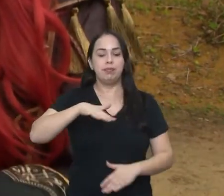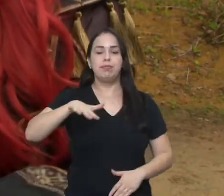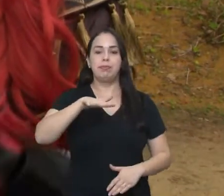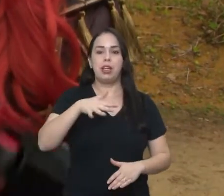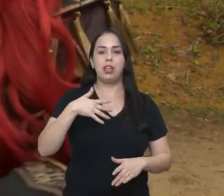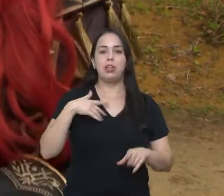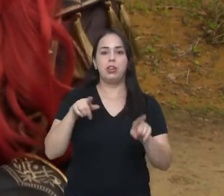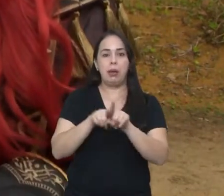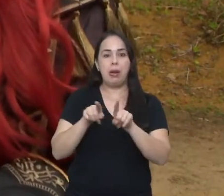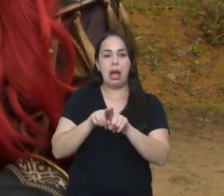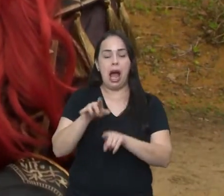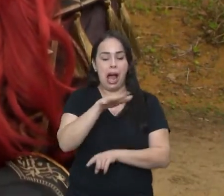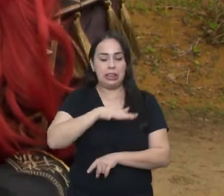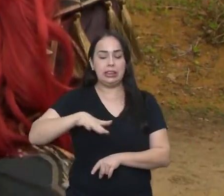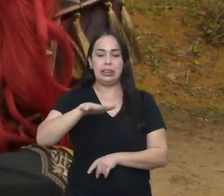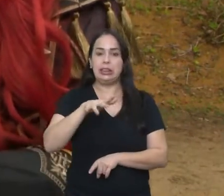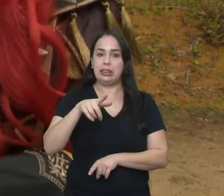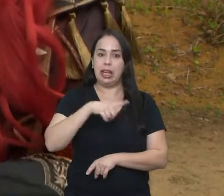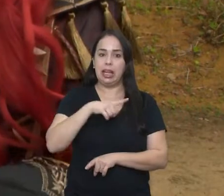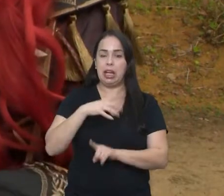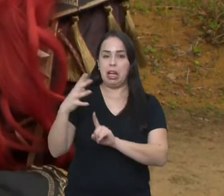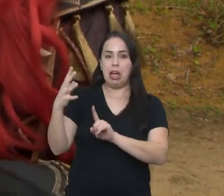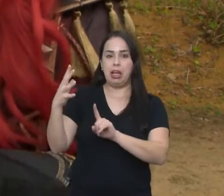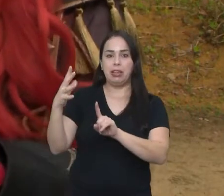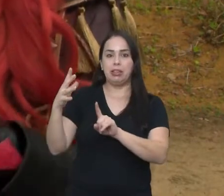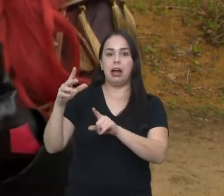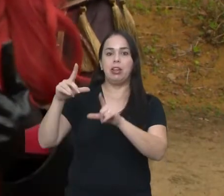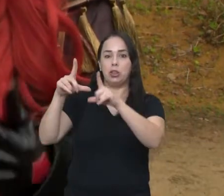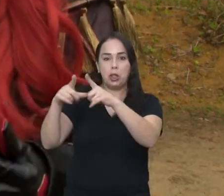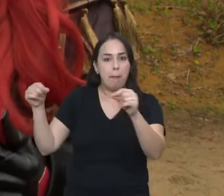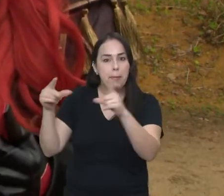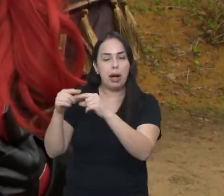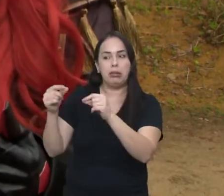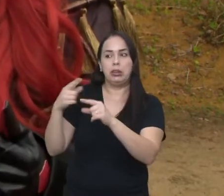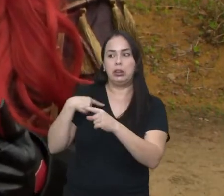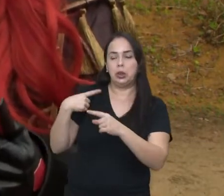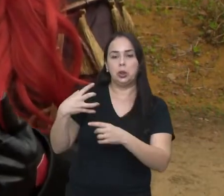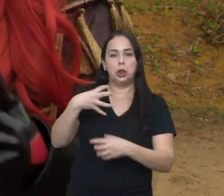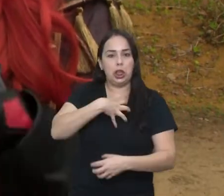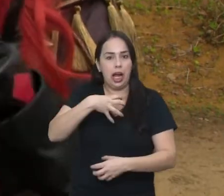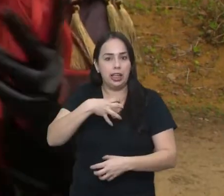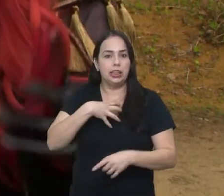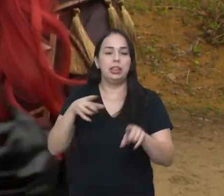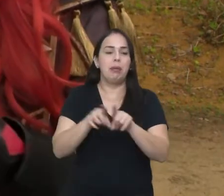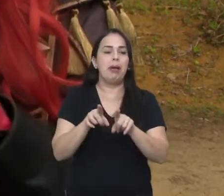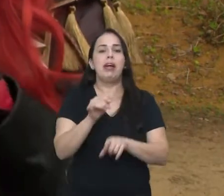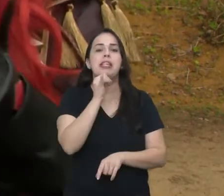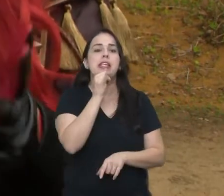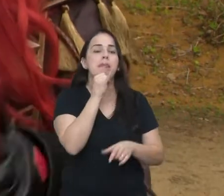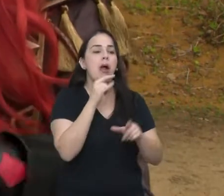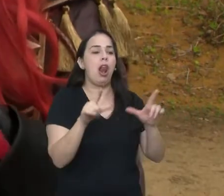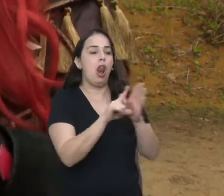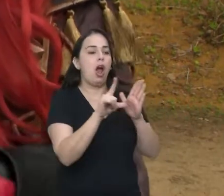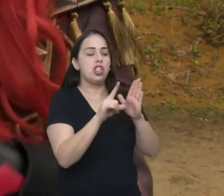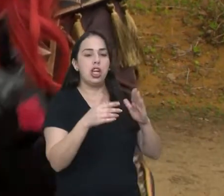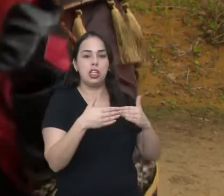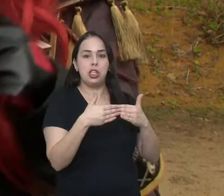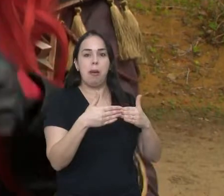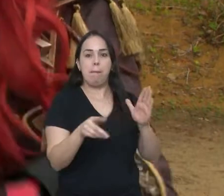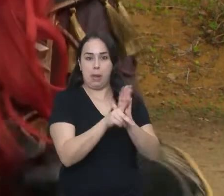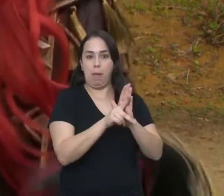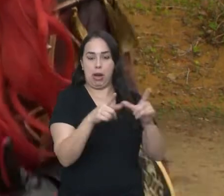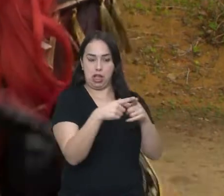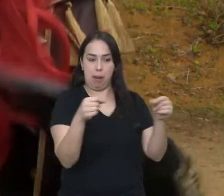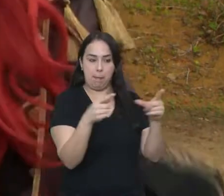Sudeste, que a gente tem muita influência asiática. Então, quando abre, sei lá, uma loja de artigos japoneses, orientais,